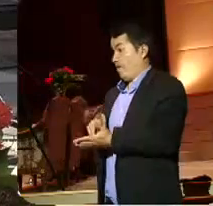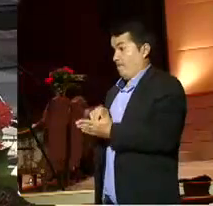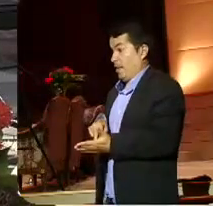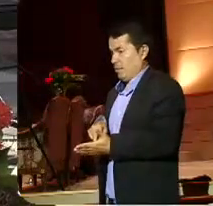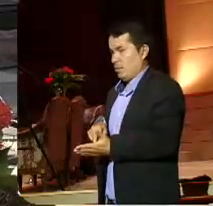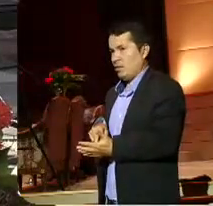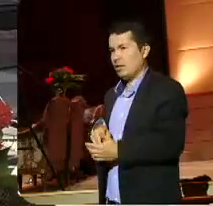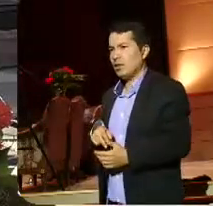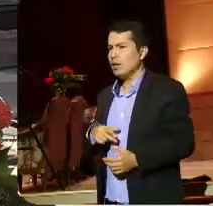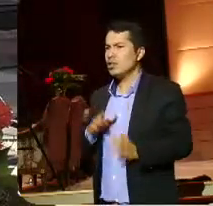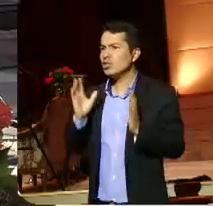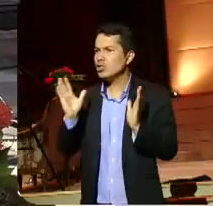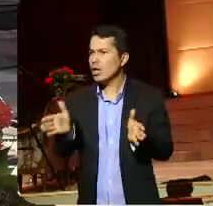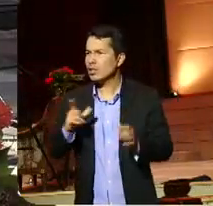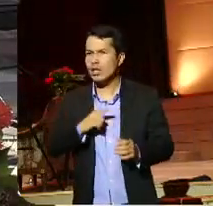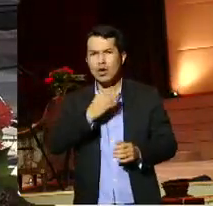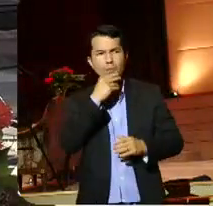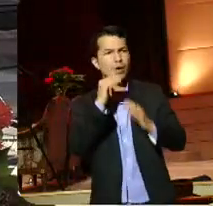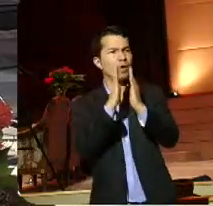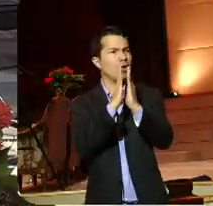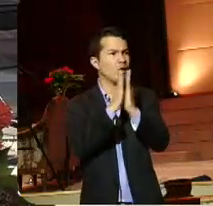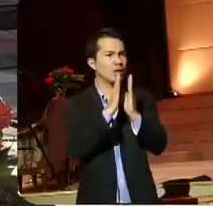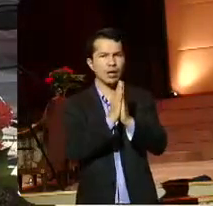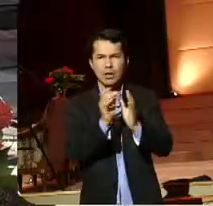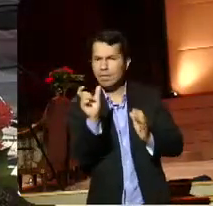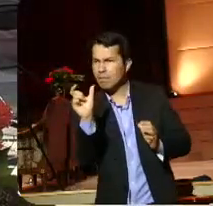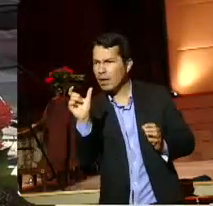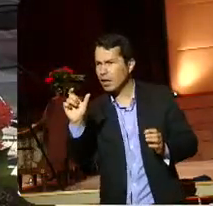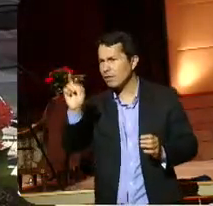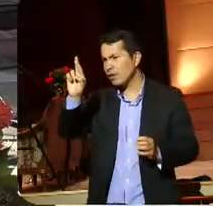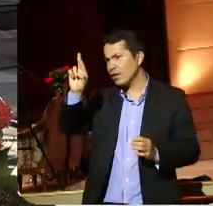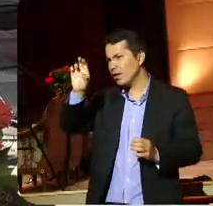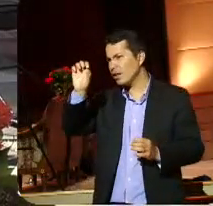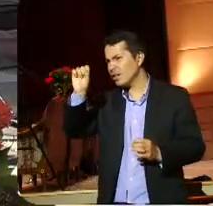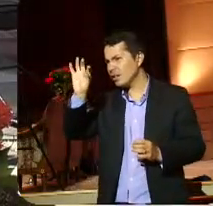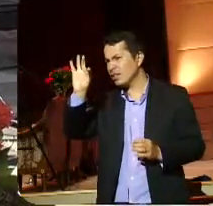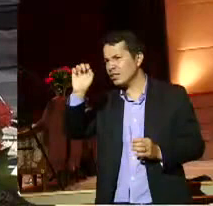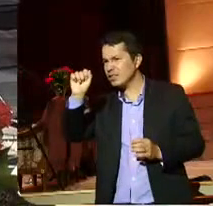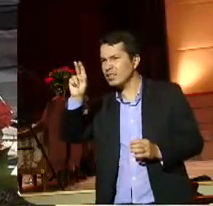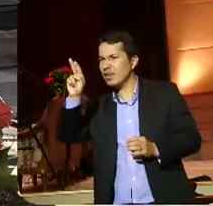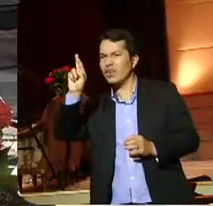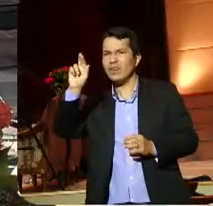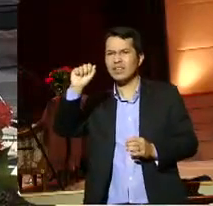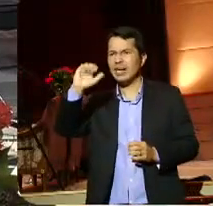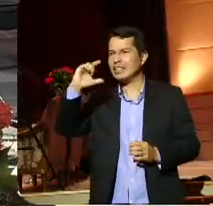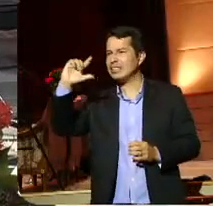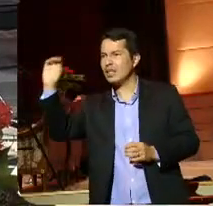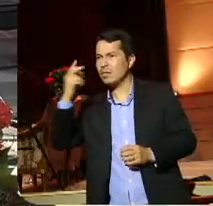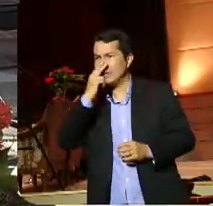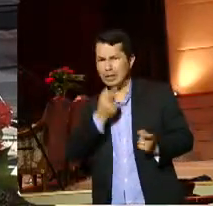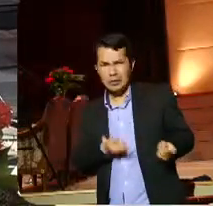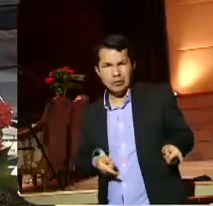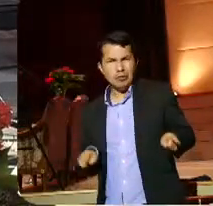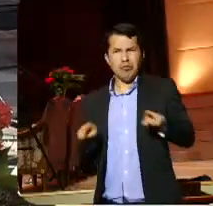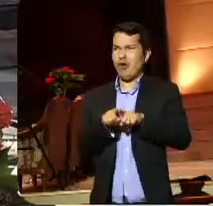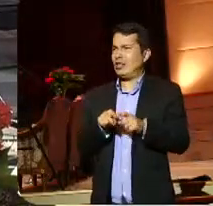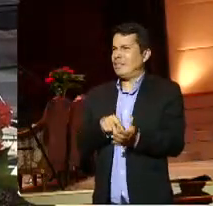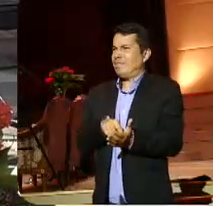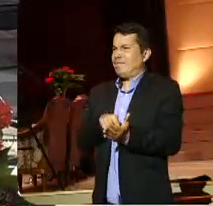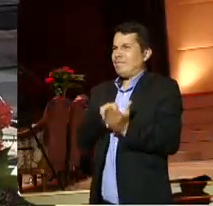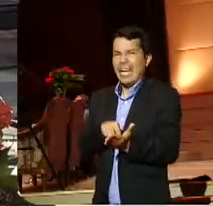uma palavra para o Gary Cook usando essa mesma expressão: restauração. Senhor,